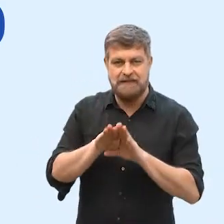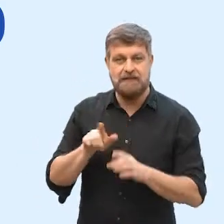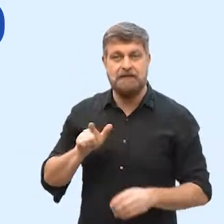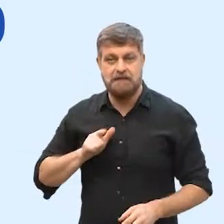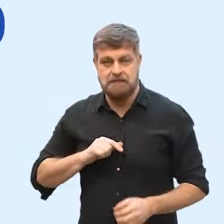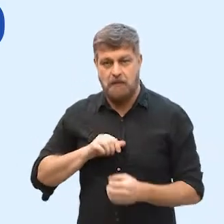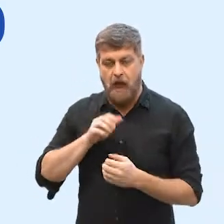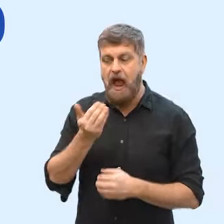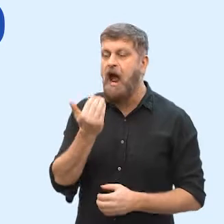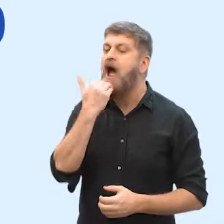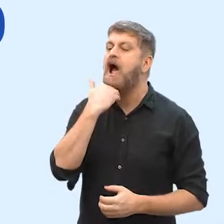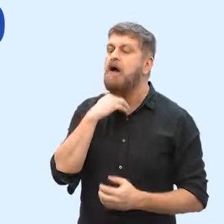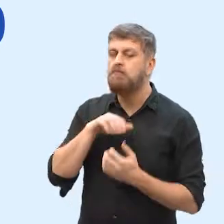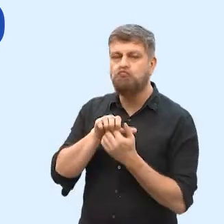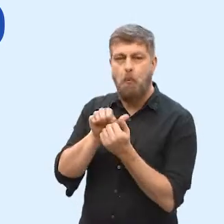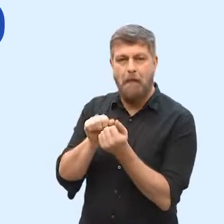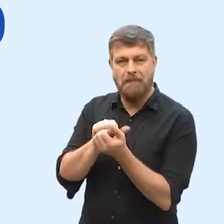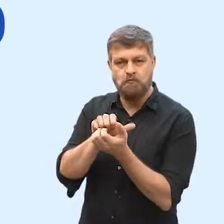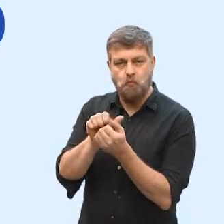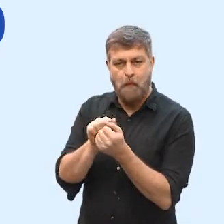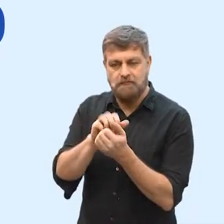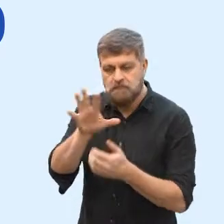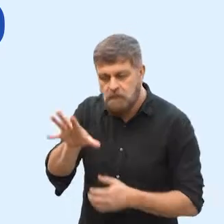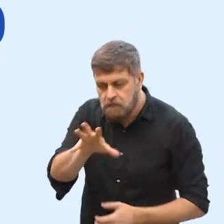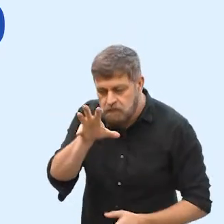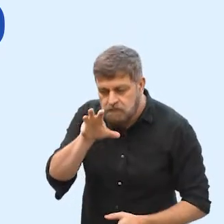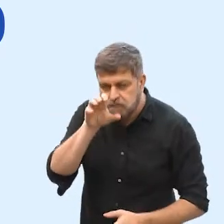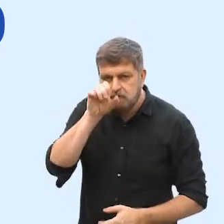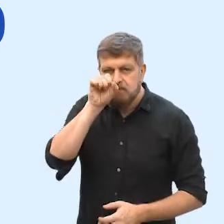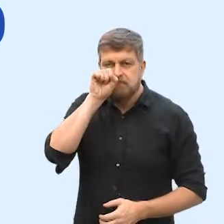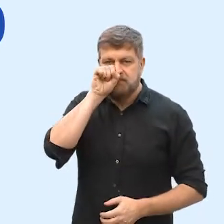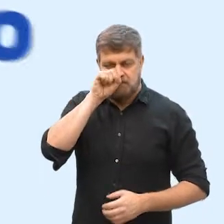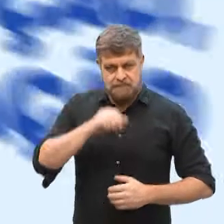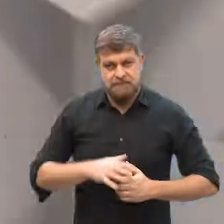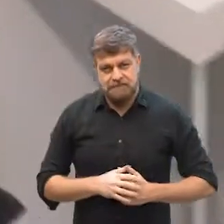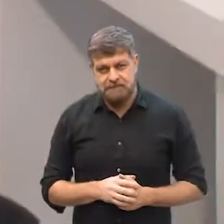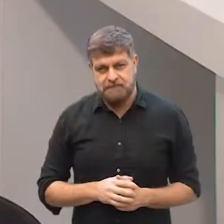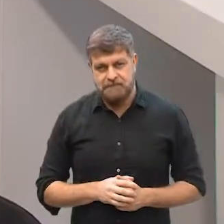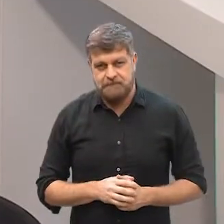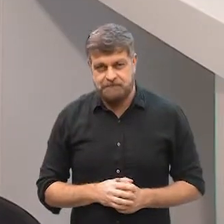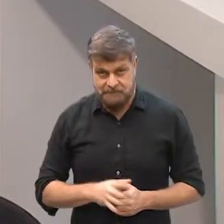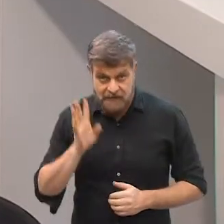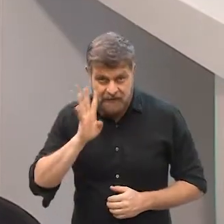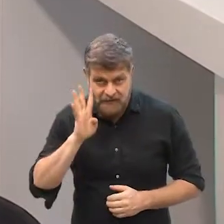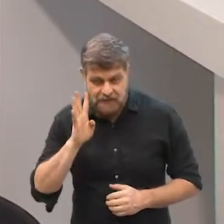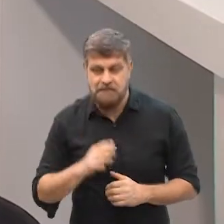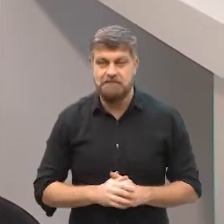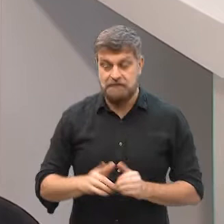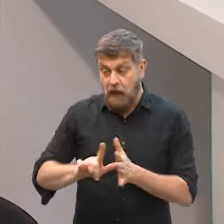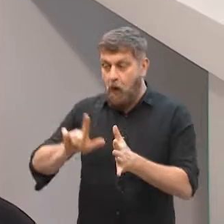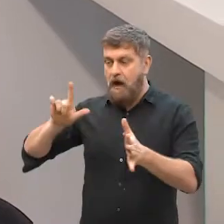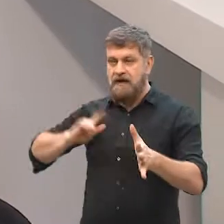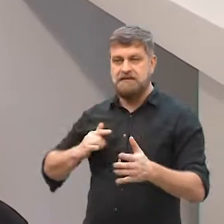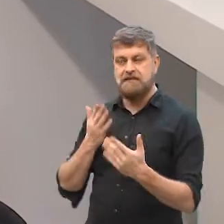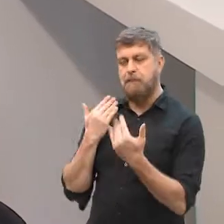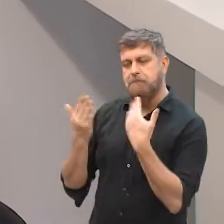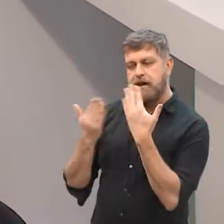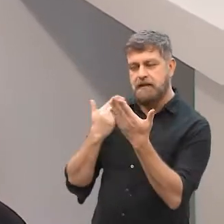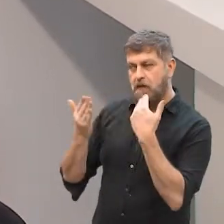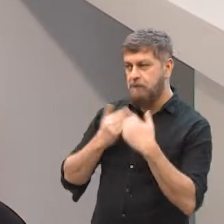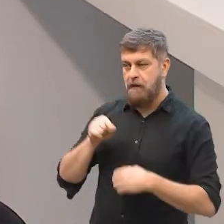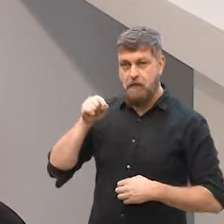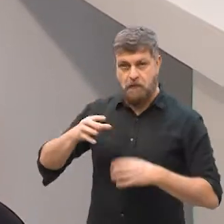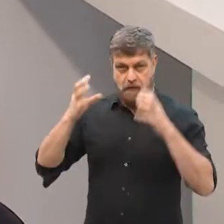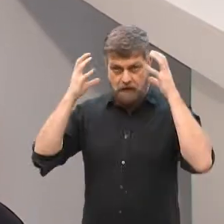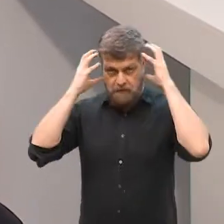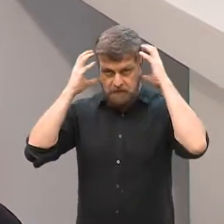articulação, deglutição, mastigação e respiração. Legal, e antes da gente bater um papo com